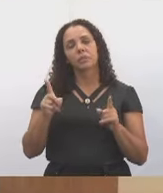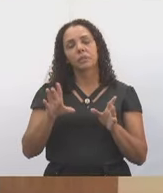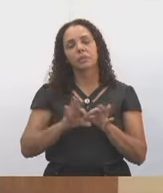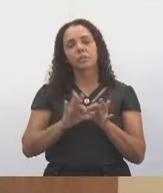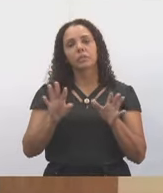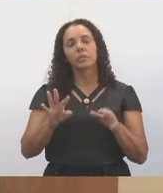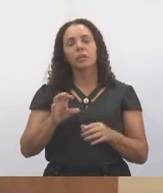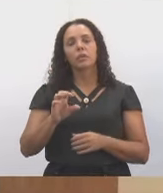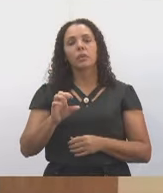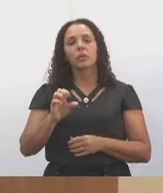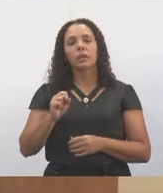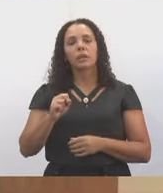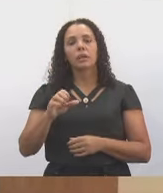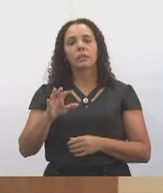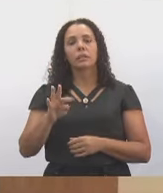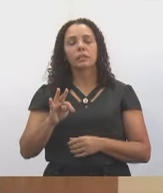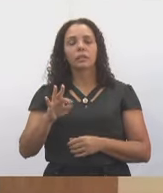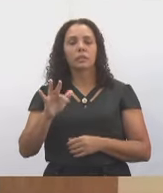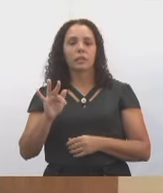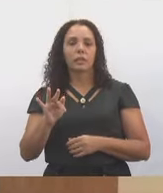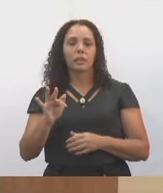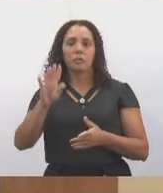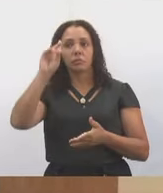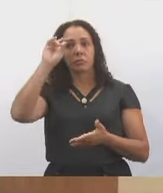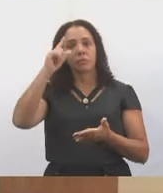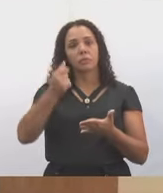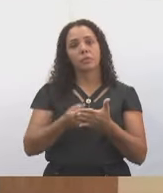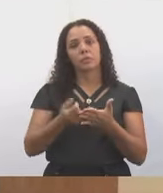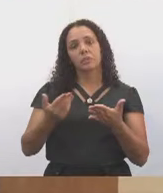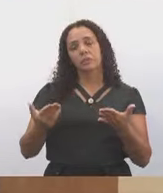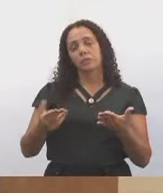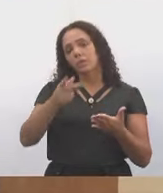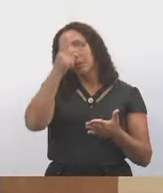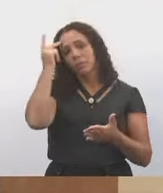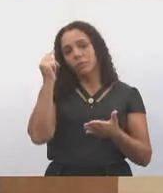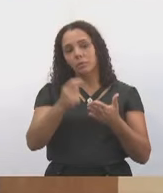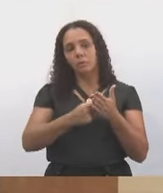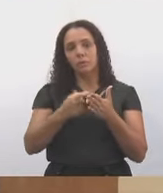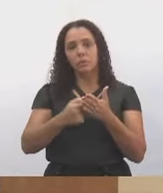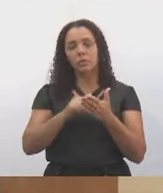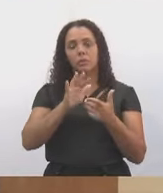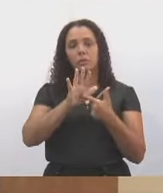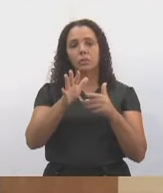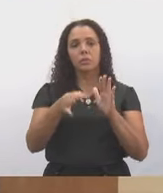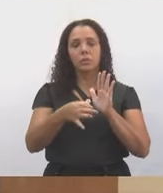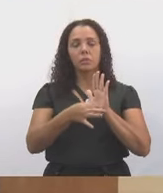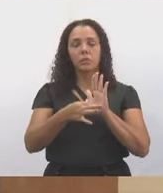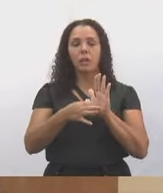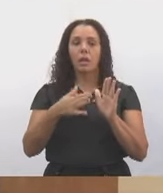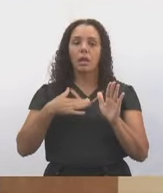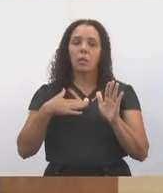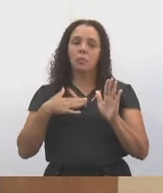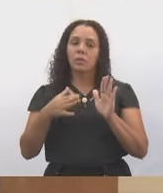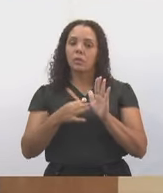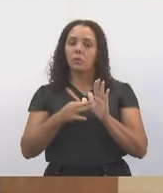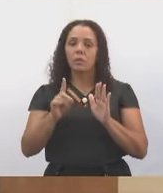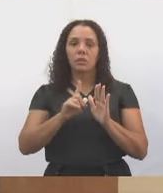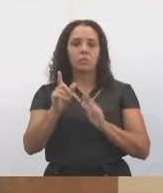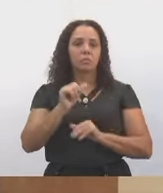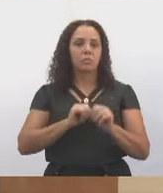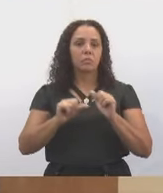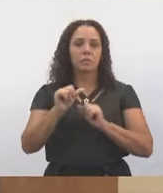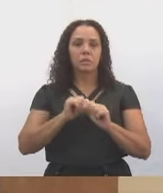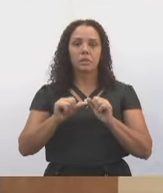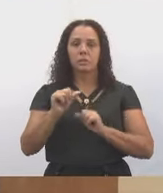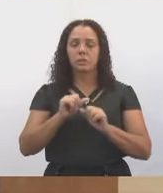Supremo que decidiu e as pessoas que me questionam estou aqui dando a minha opinião na minha opinião não precisa mudar e colocar parturiente